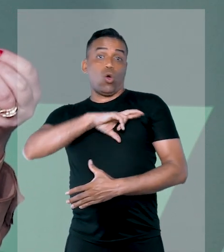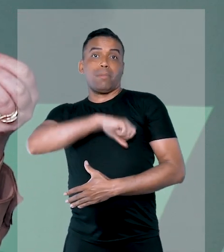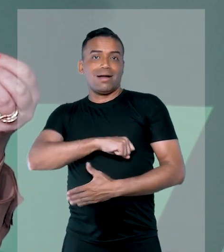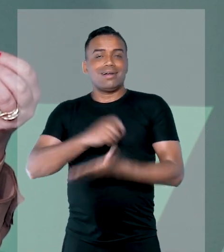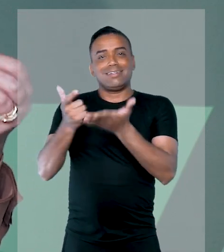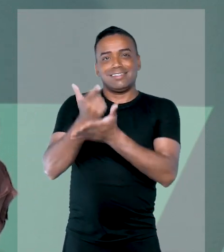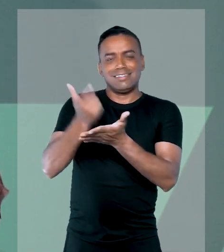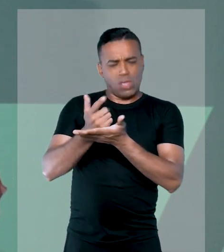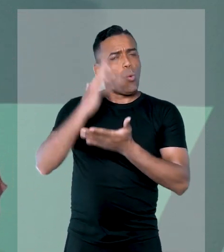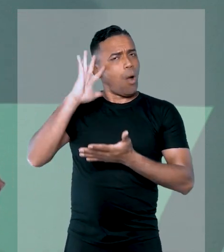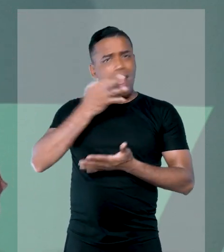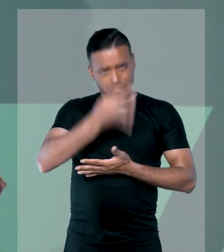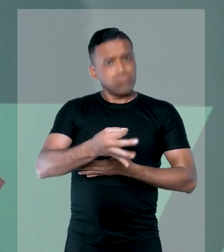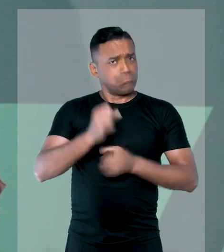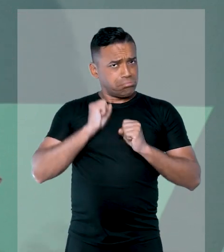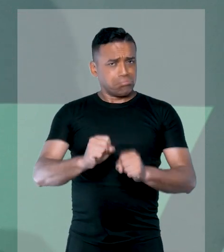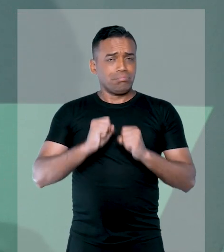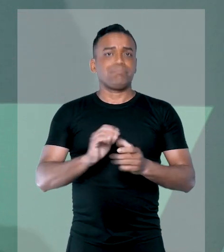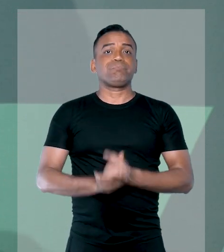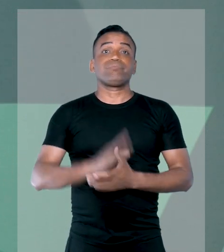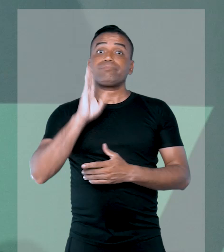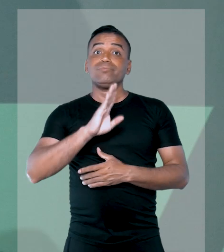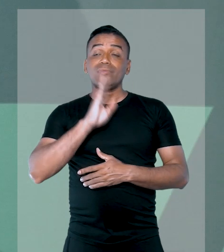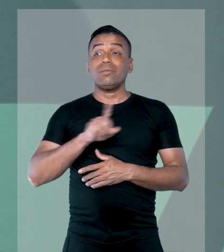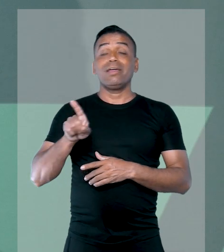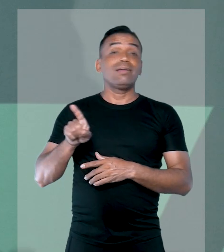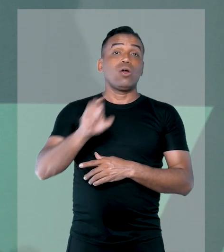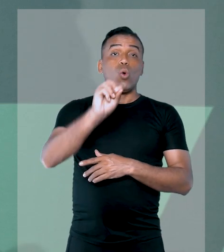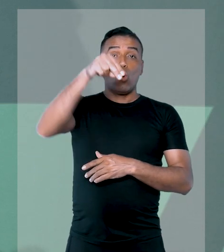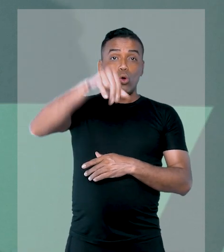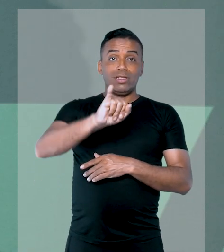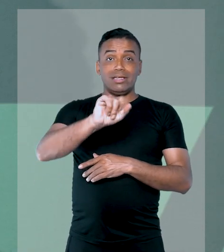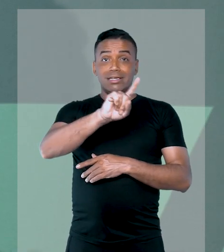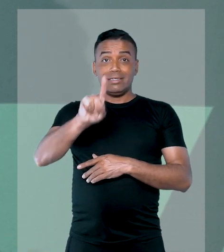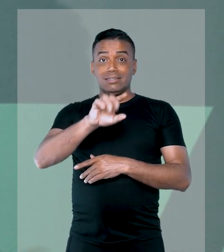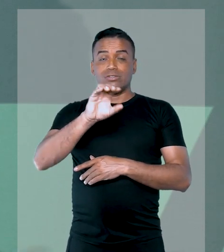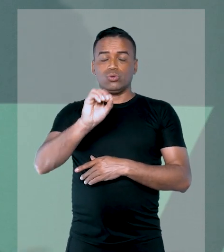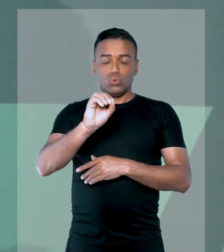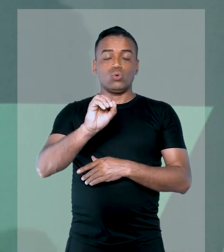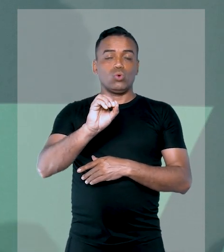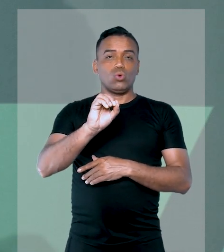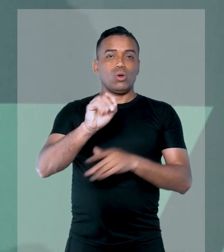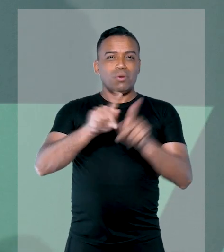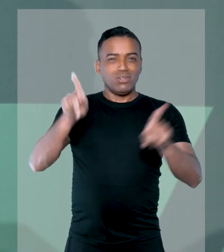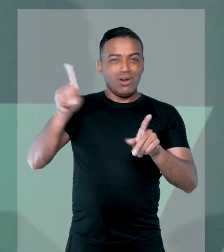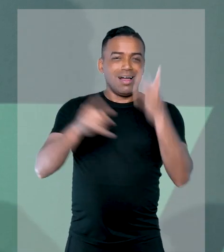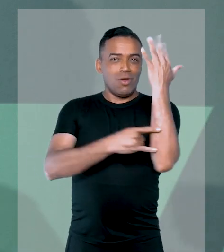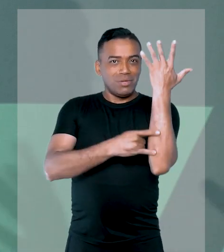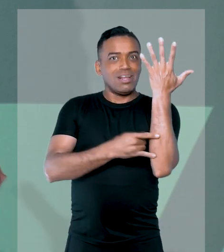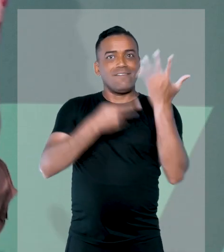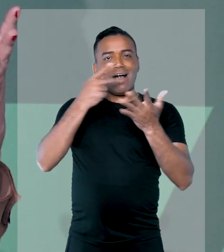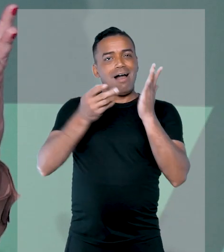dá, né? E o legal também, que o Nísio até fala no prefácio, é que quando a gente lê, a